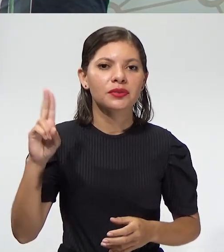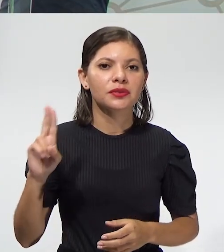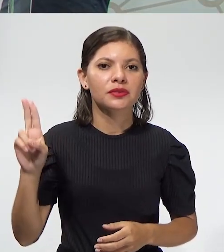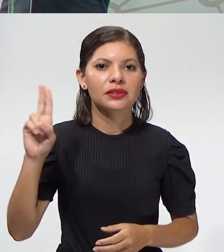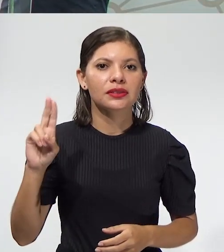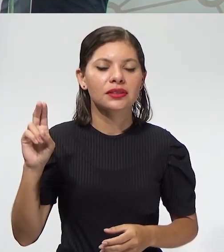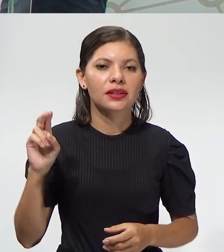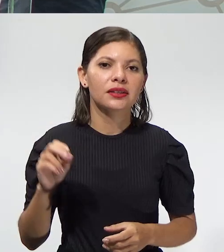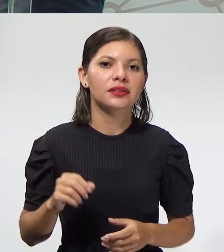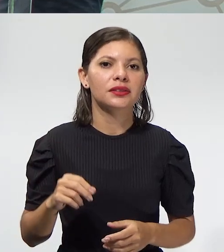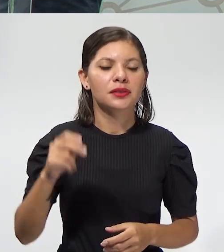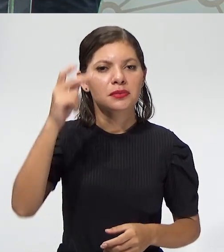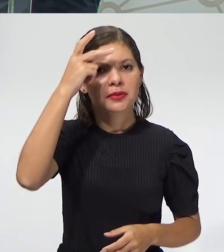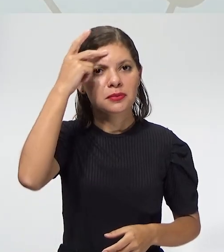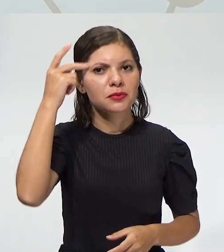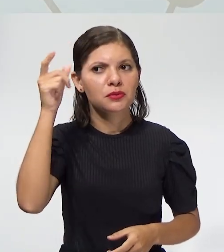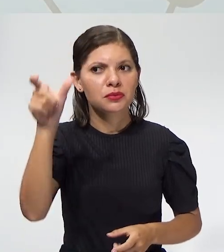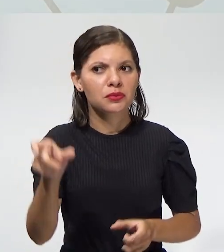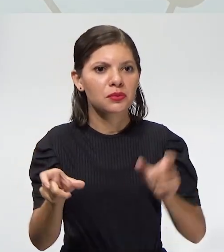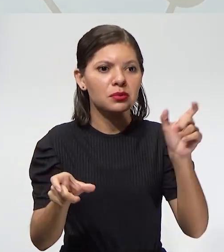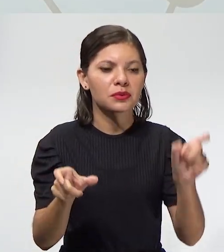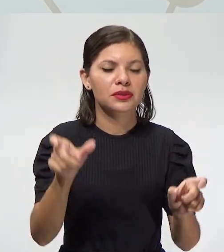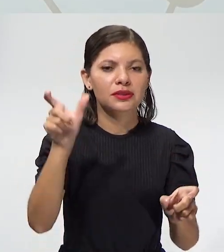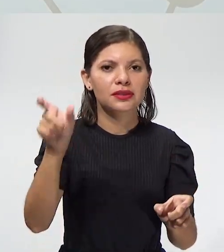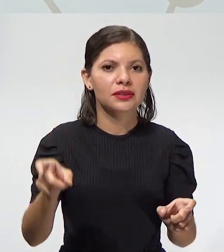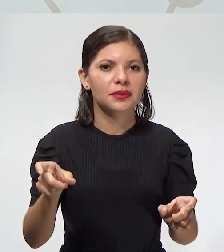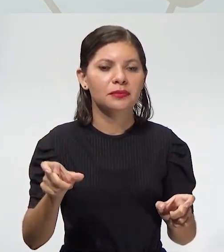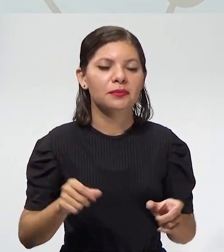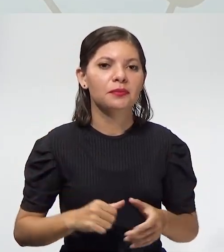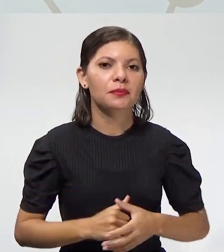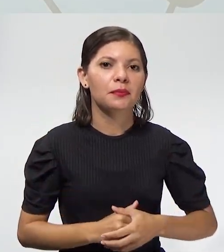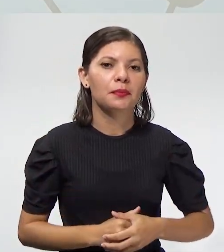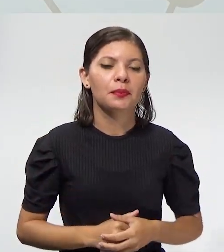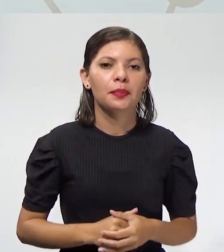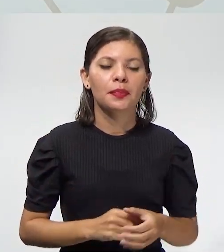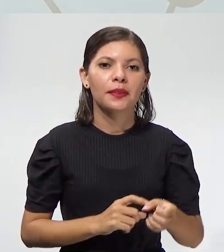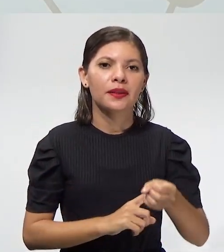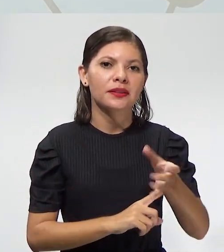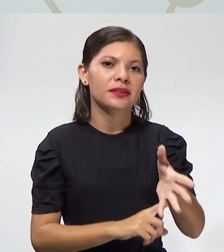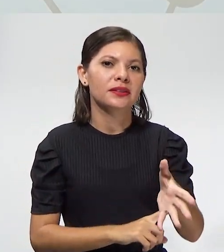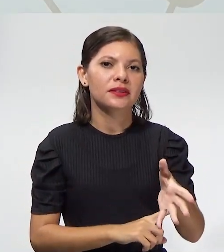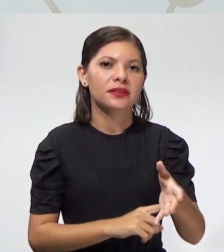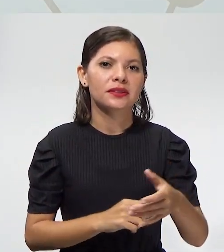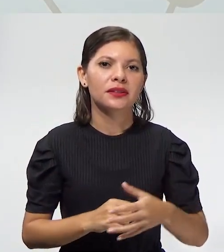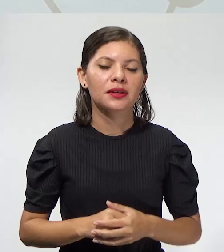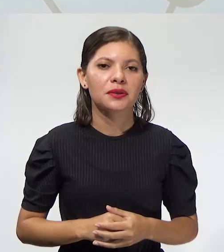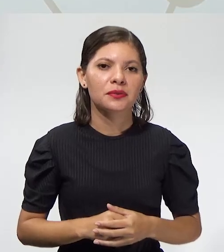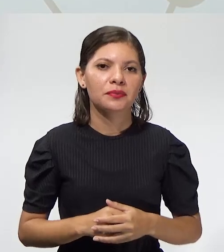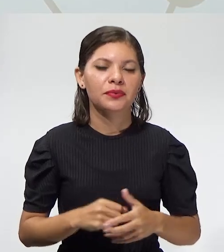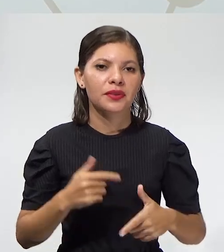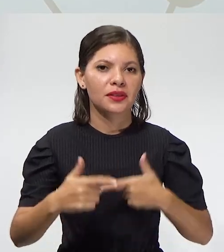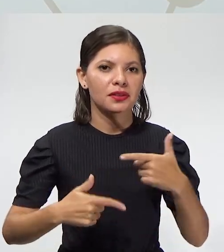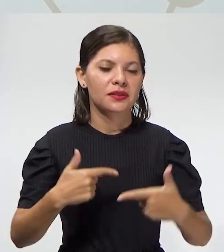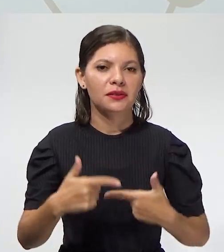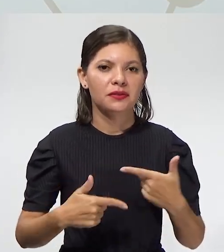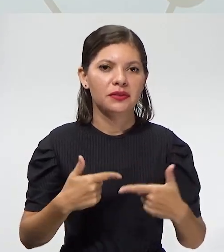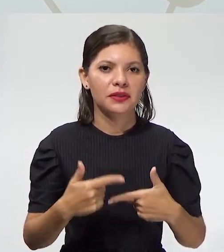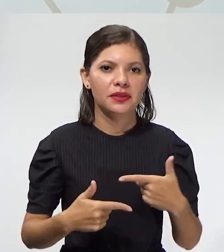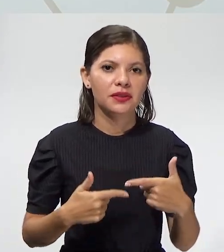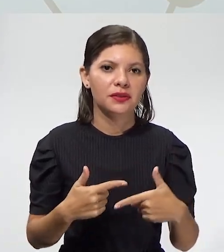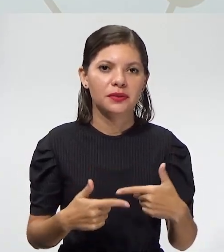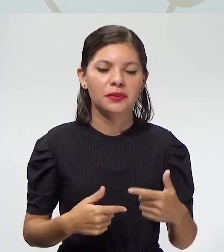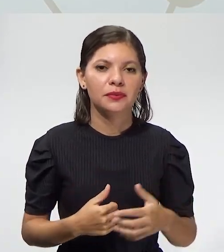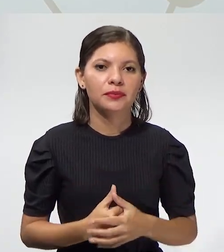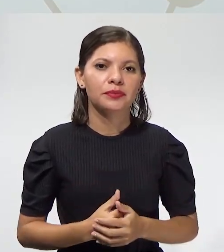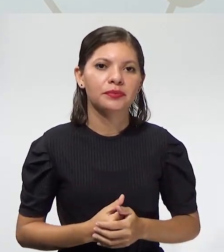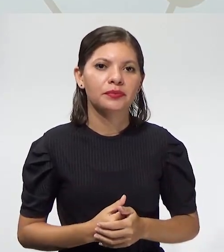novos. De estender a universidade para a comunidade. Então, a gente tinha muito a ideia de extensão como uma prestação de serviço,